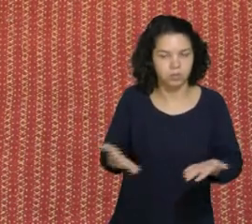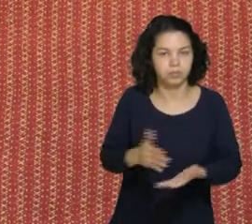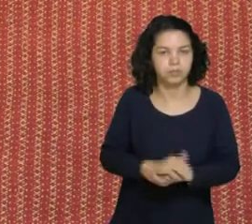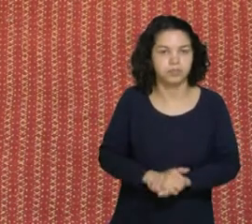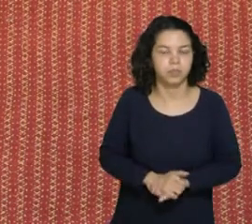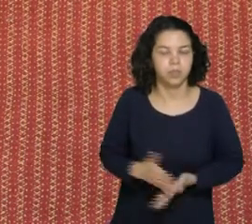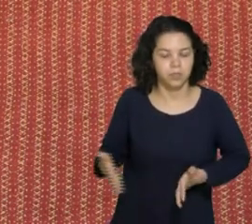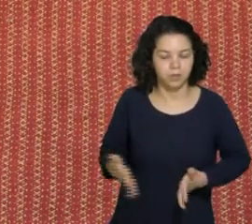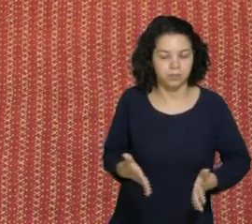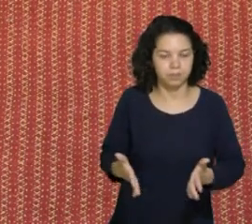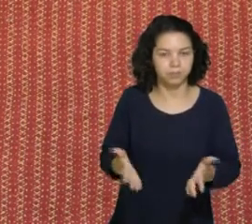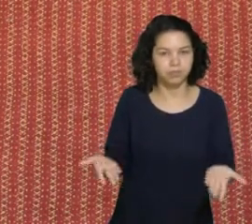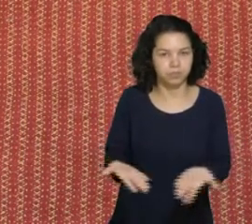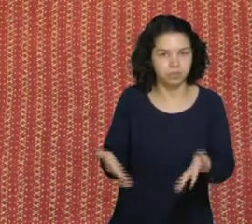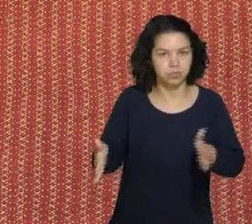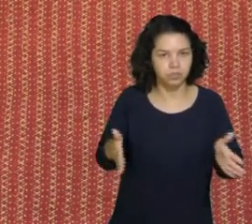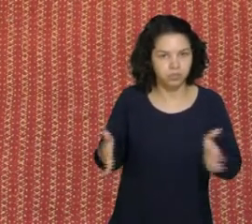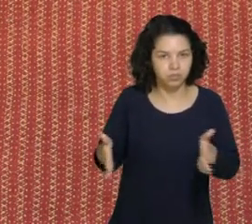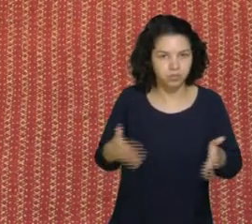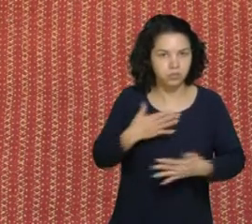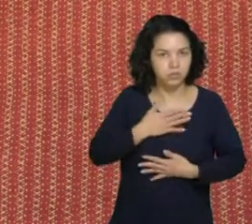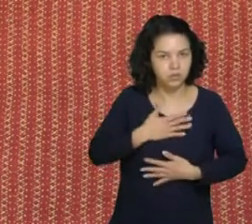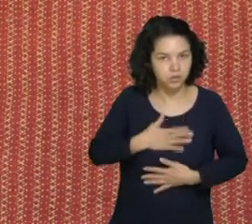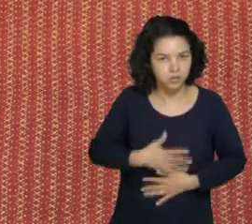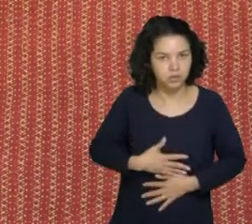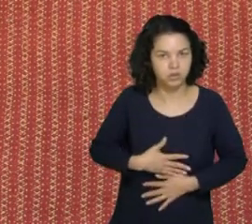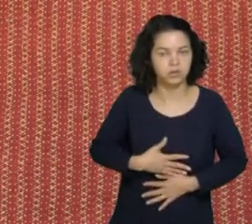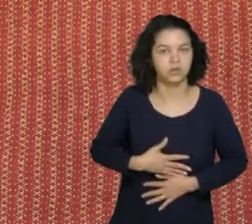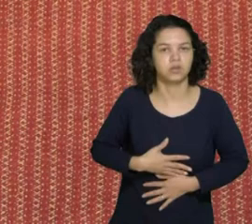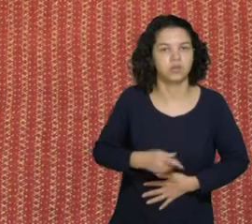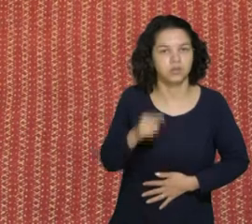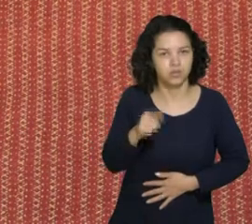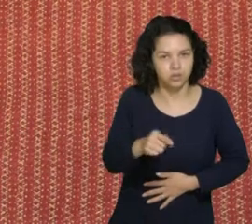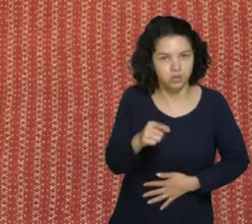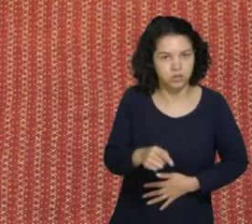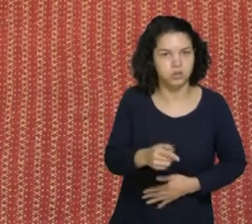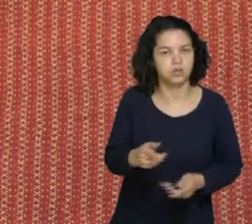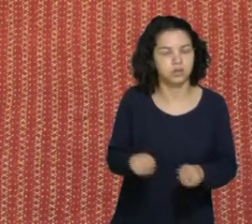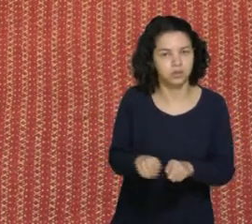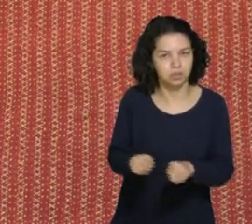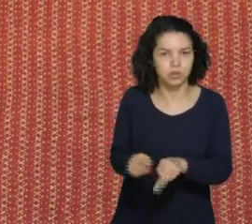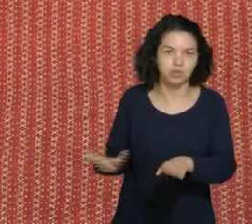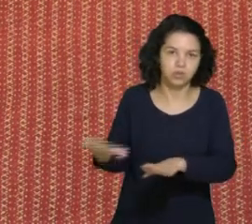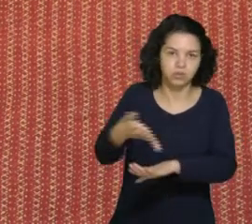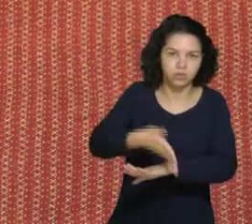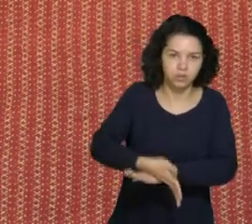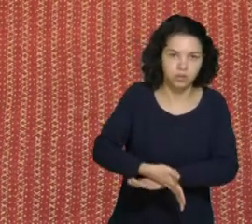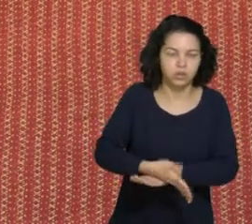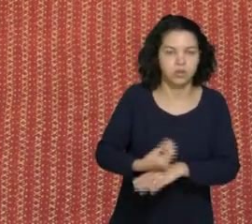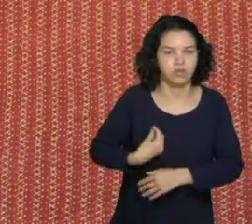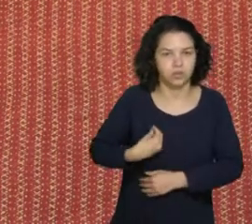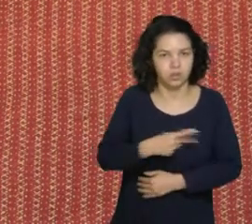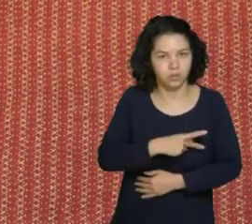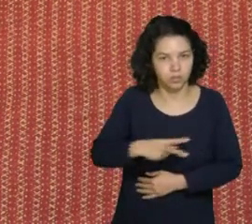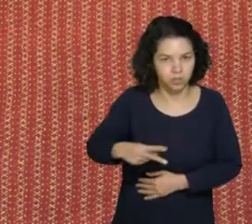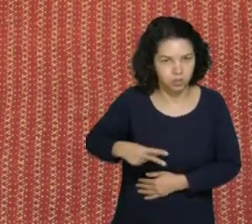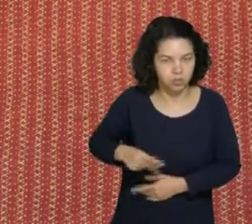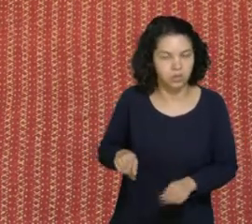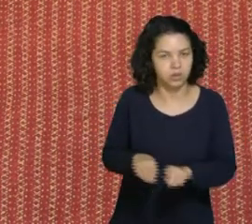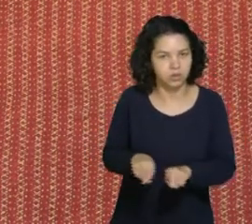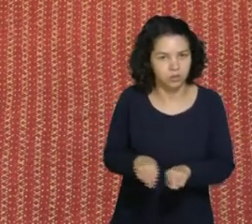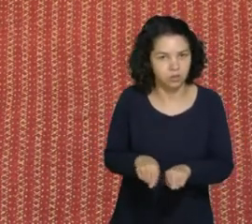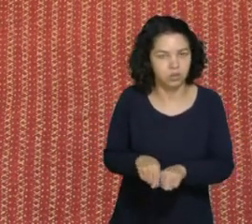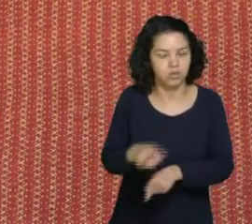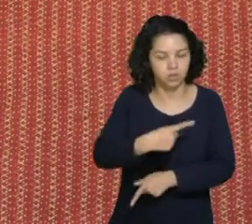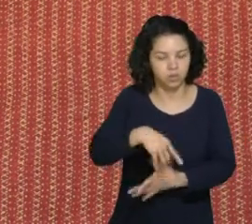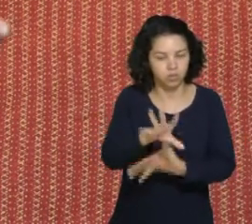no momento que seria passeio do descanso e colher os frutos da sua vida coloca-se também disposição a vida pública És um exemplo a